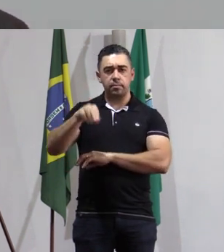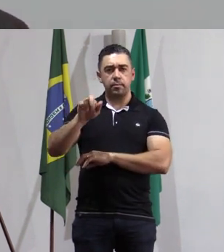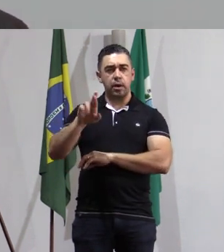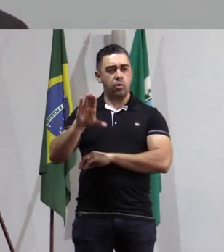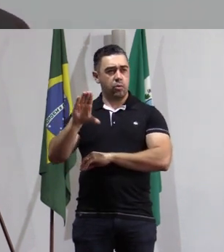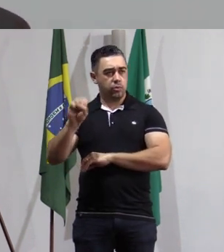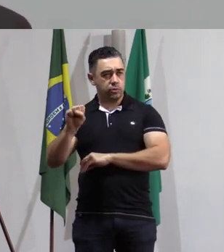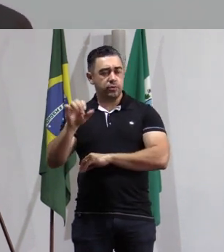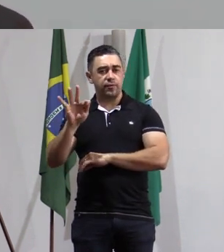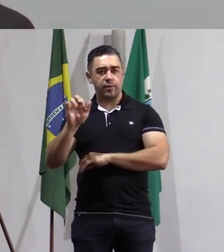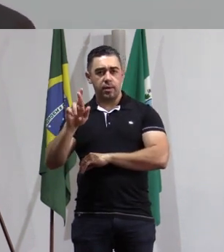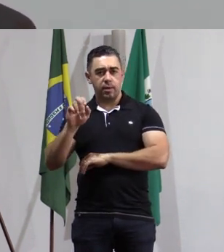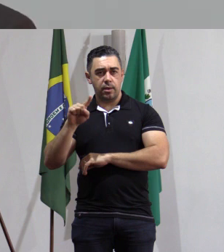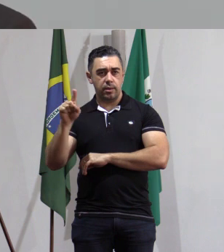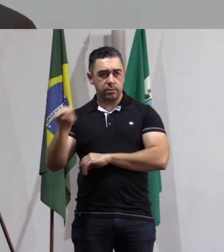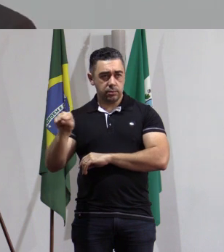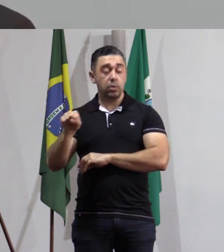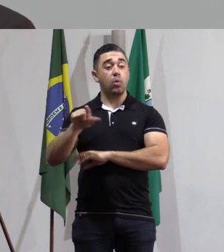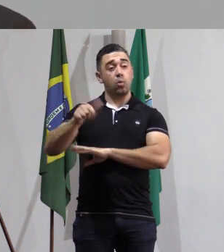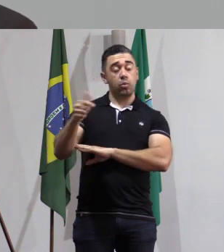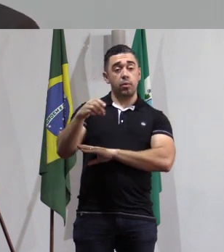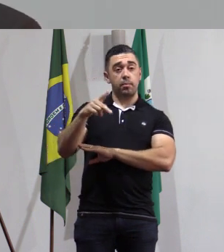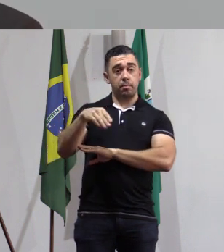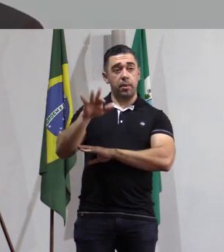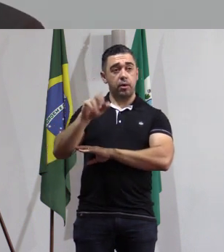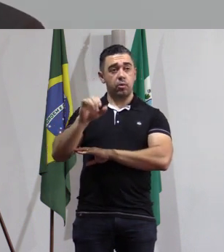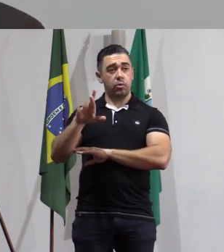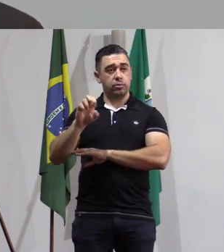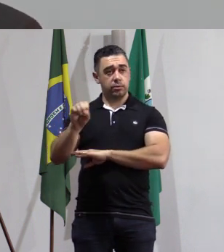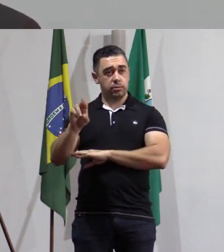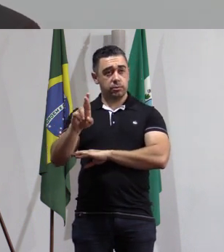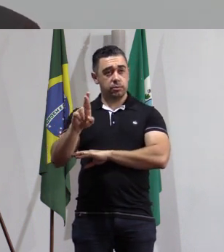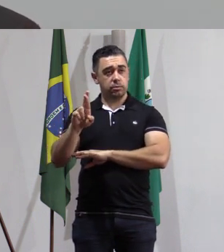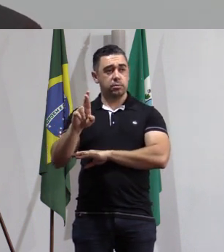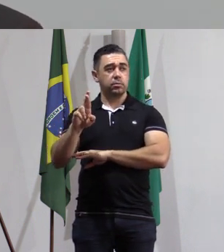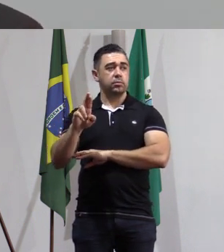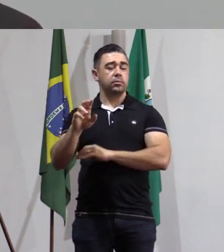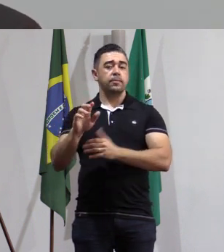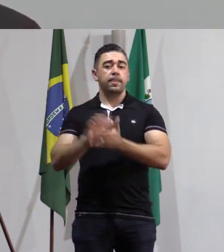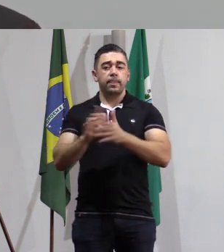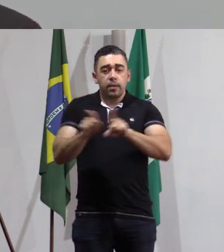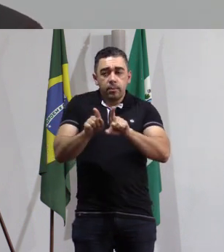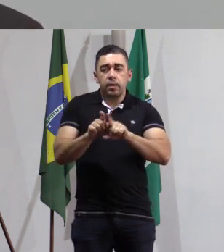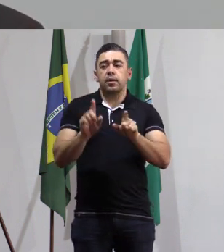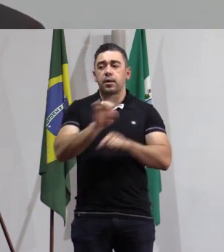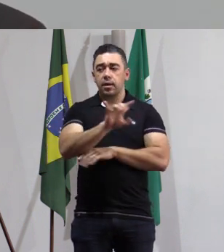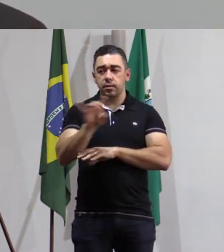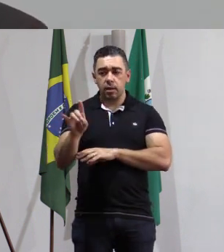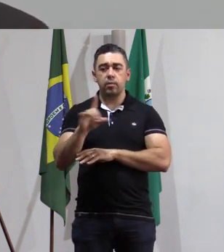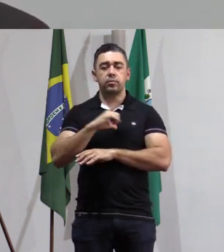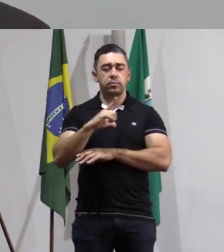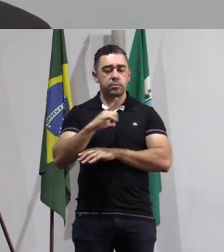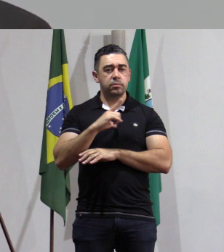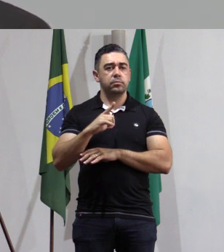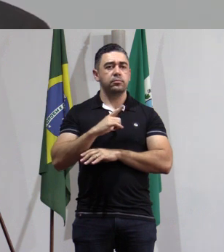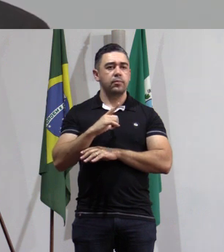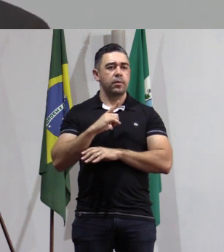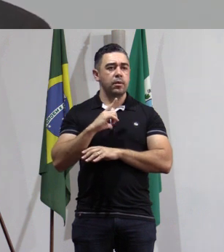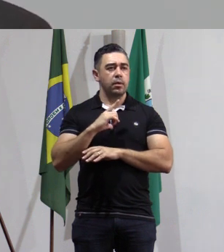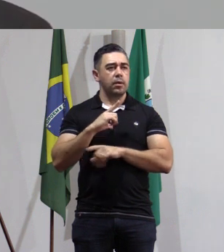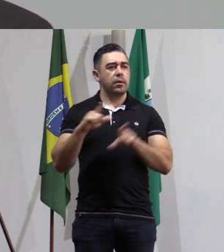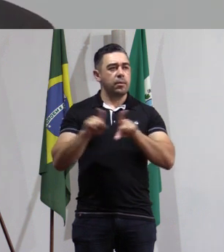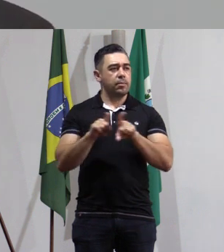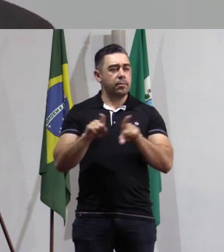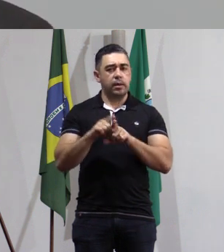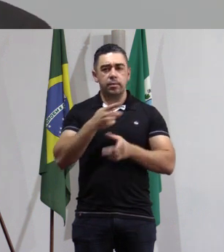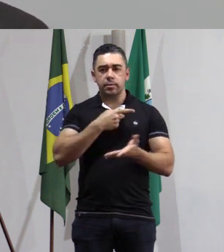Marcos Wagner, representante do Diretório Central dos Estudantes, representante do Sindtest, representante da PUF-PR, a presidência do